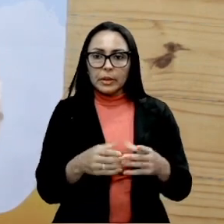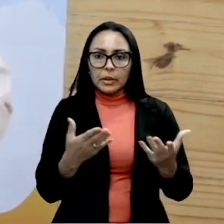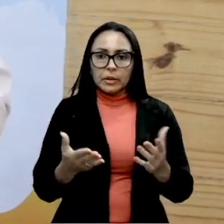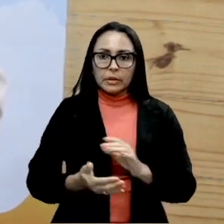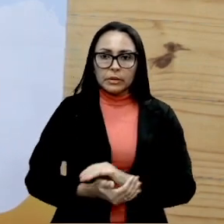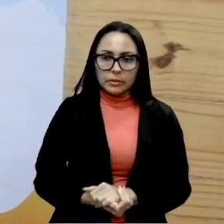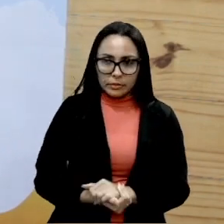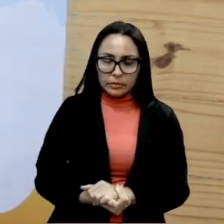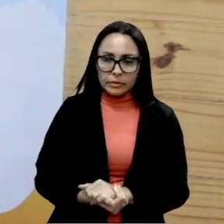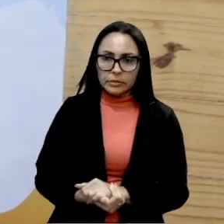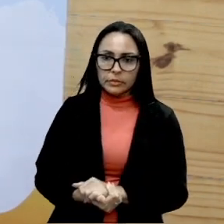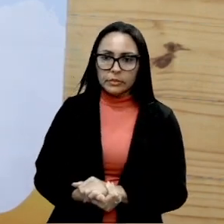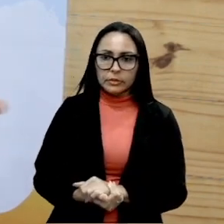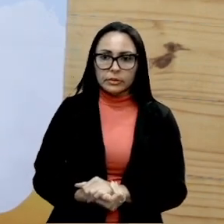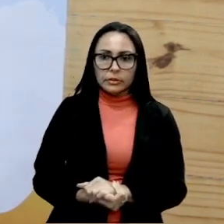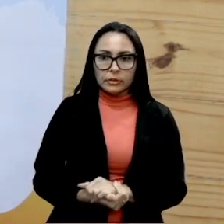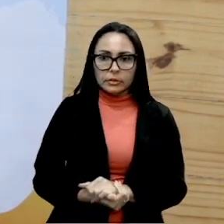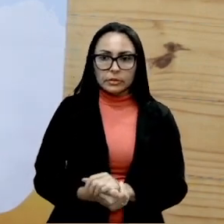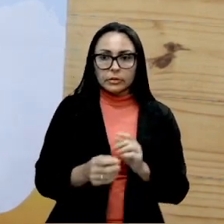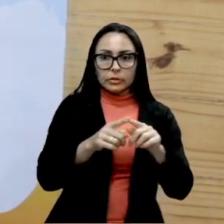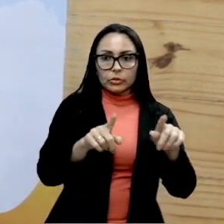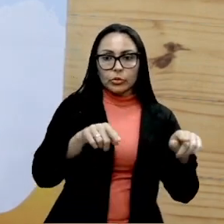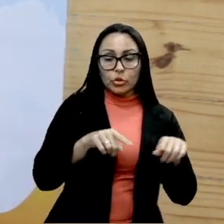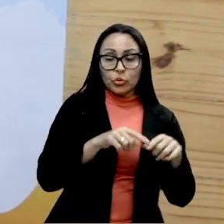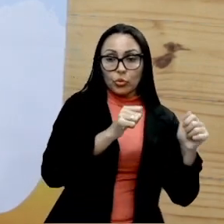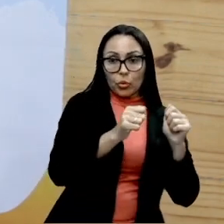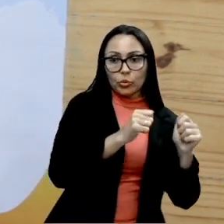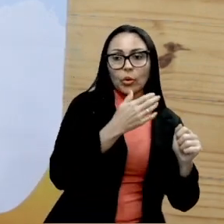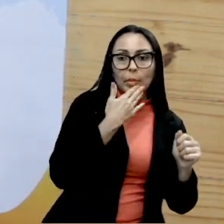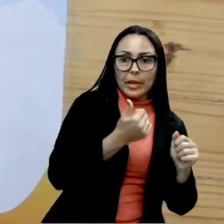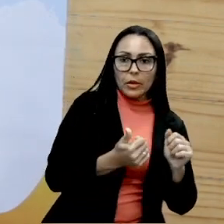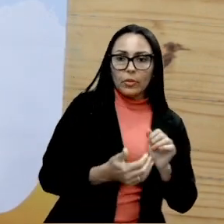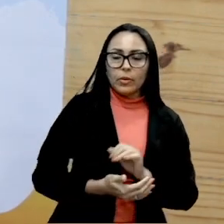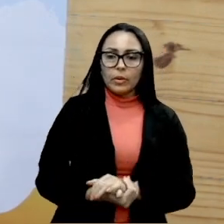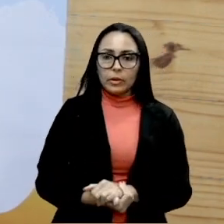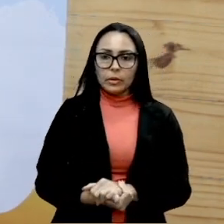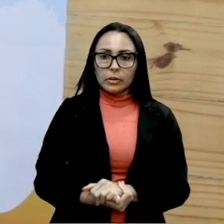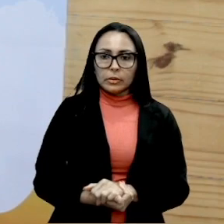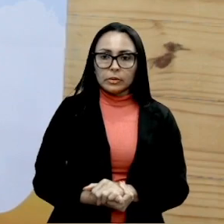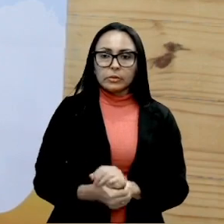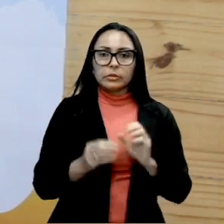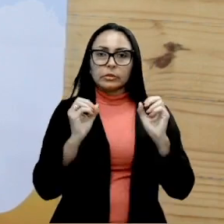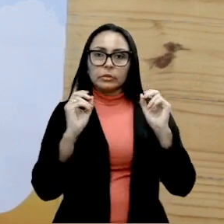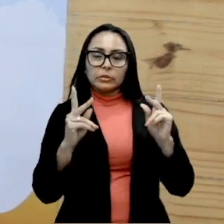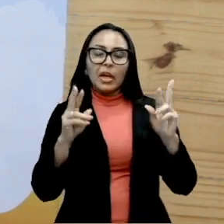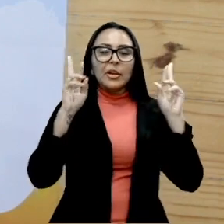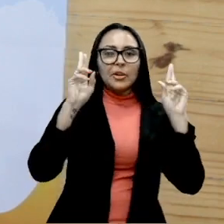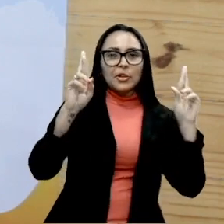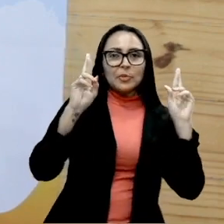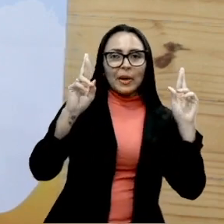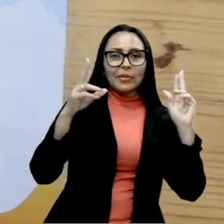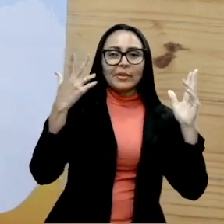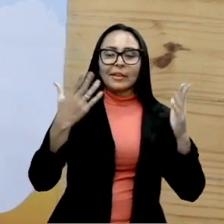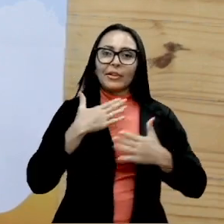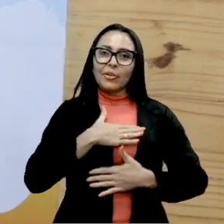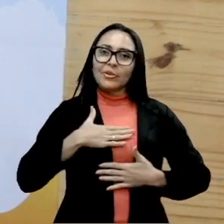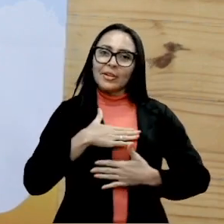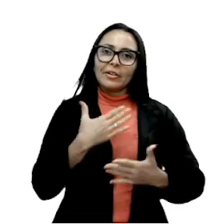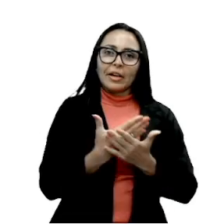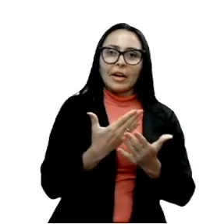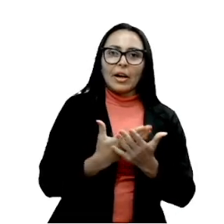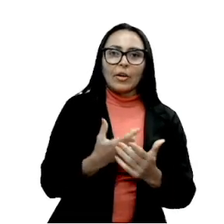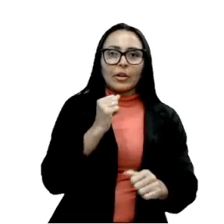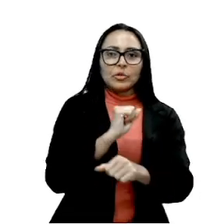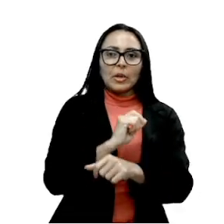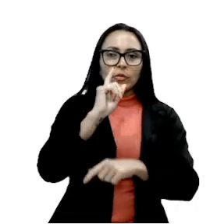na edição, que o estúdio controla o ambiente todo. Ok? E eu espero que tenha sido bem proveitoso. Aguardo você